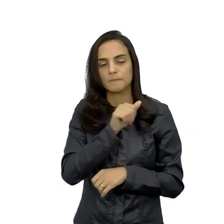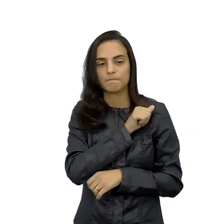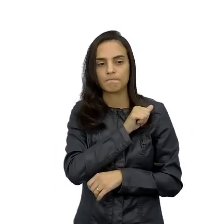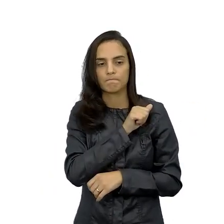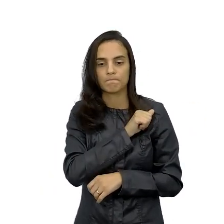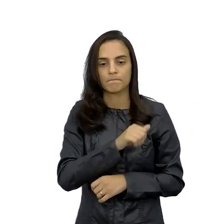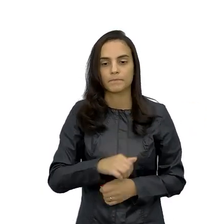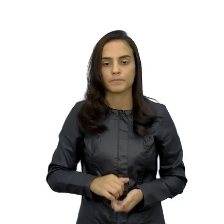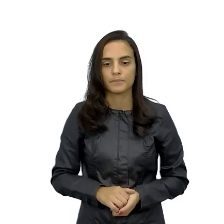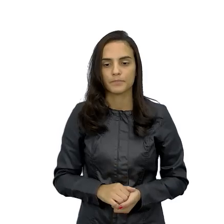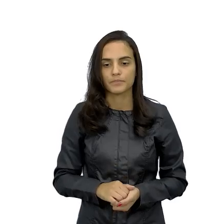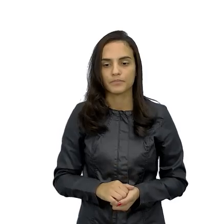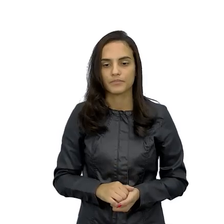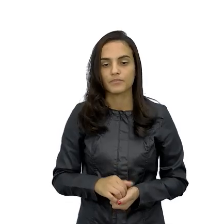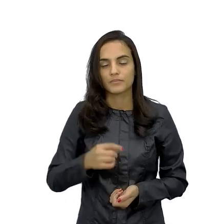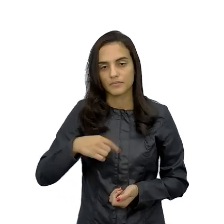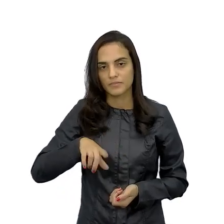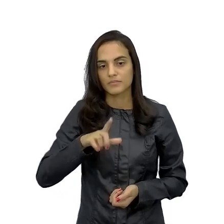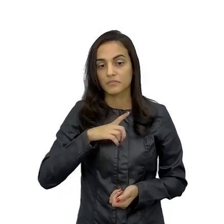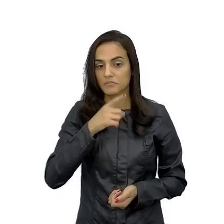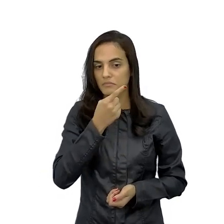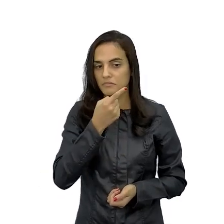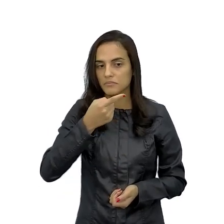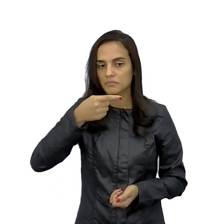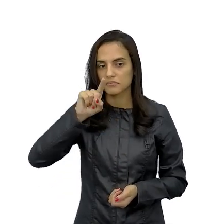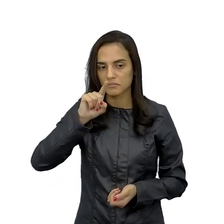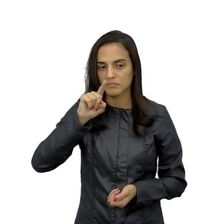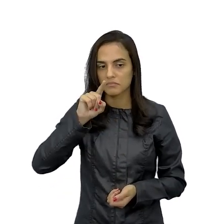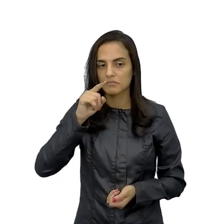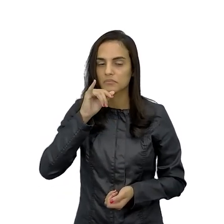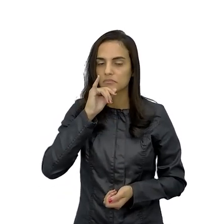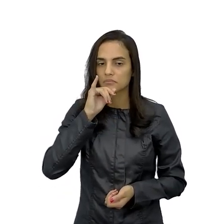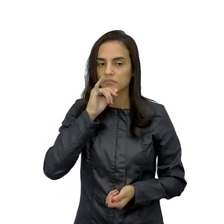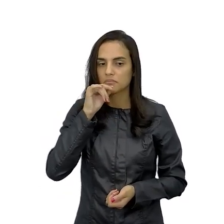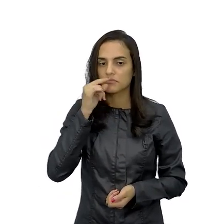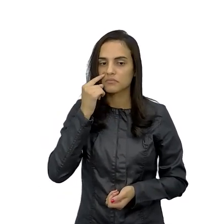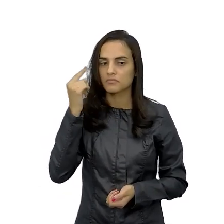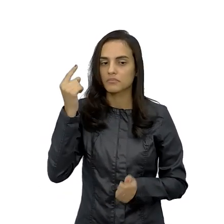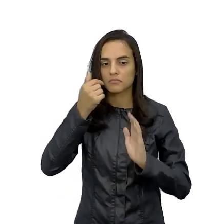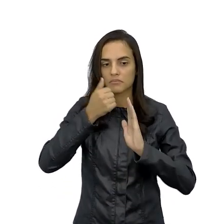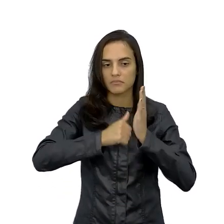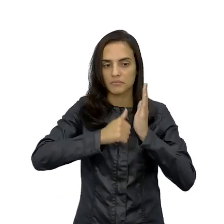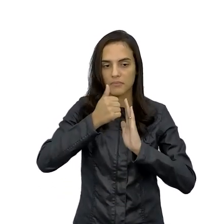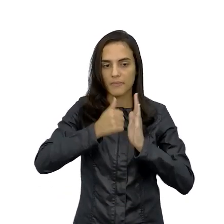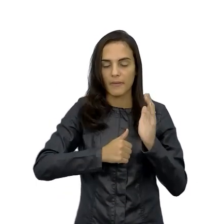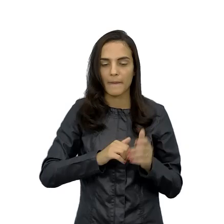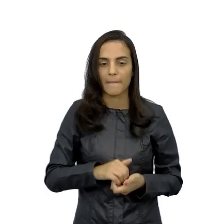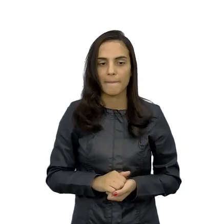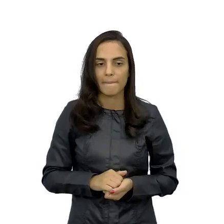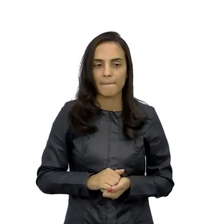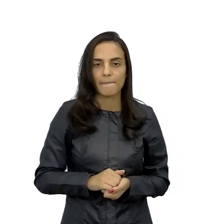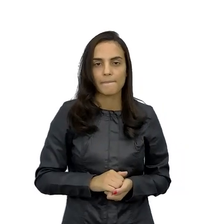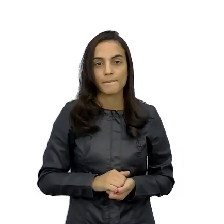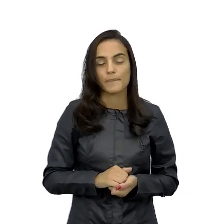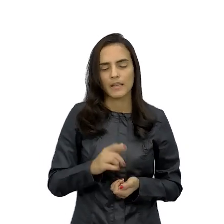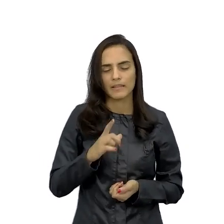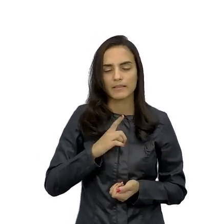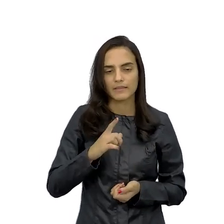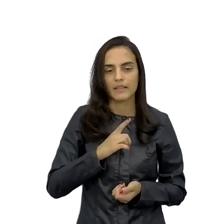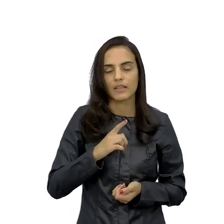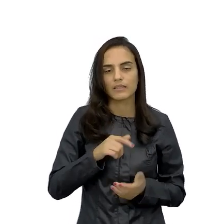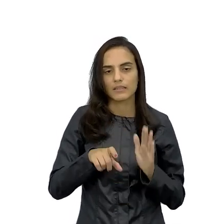alunos. E a gente tem uma última modalidade aí, que é a avaliação institucional. Ela obtém